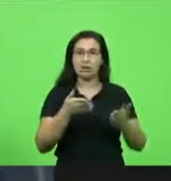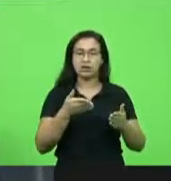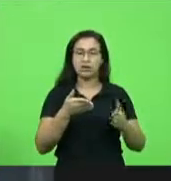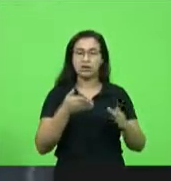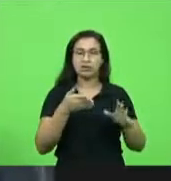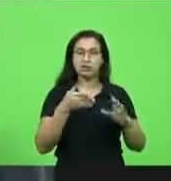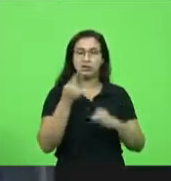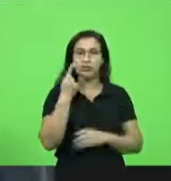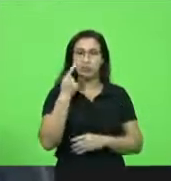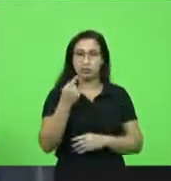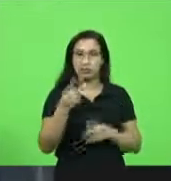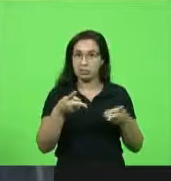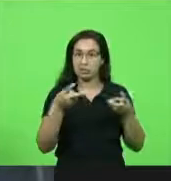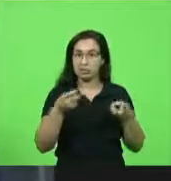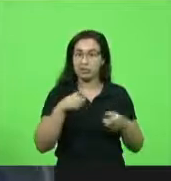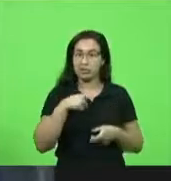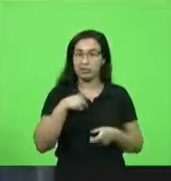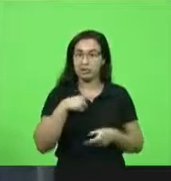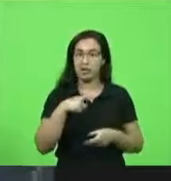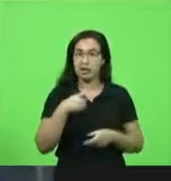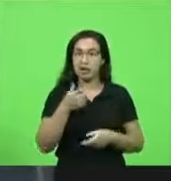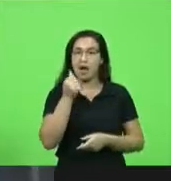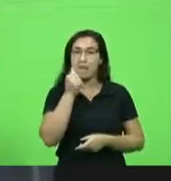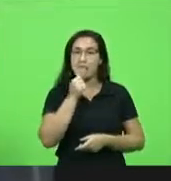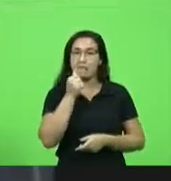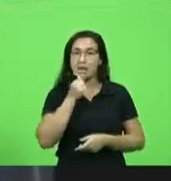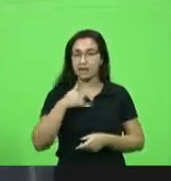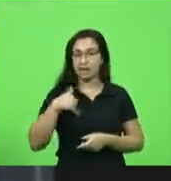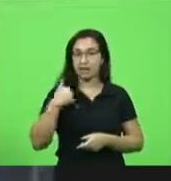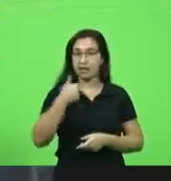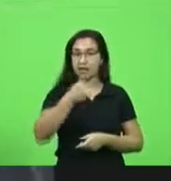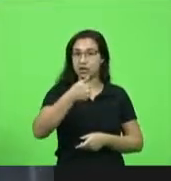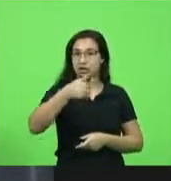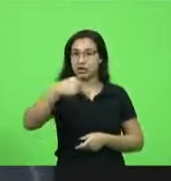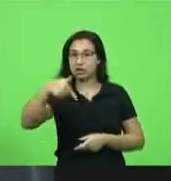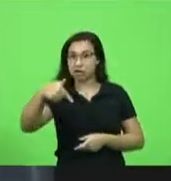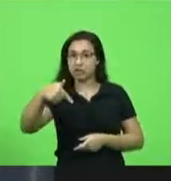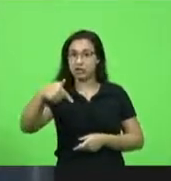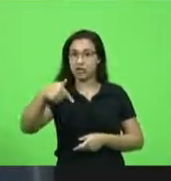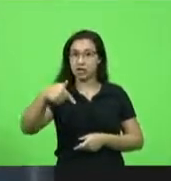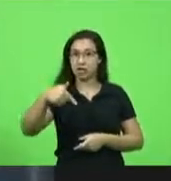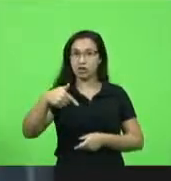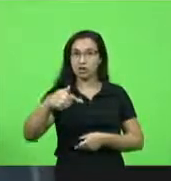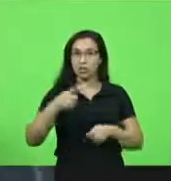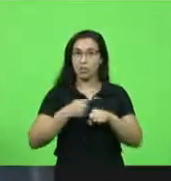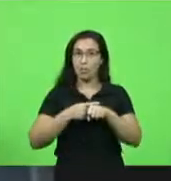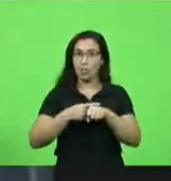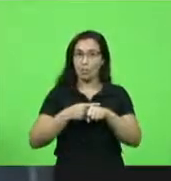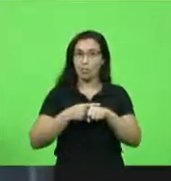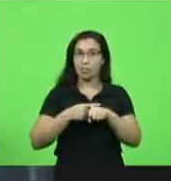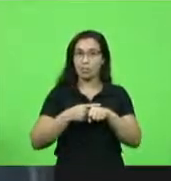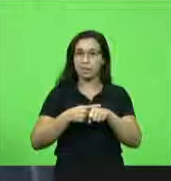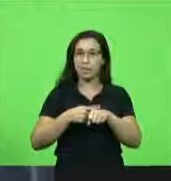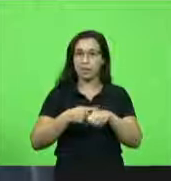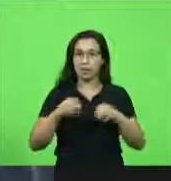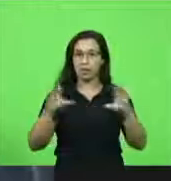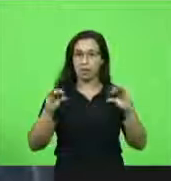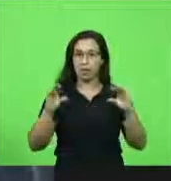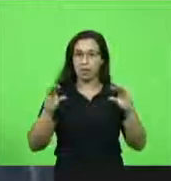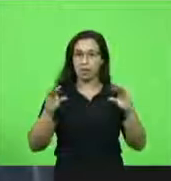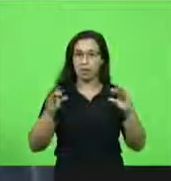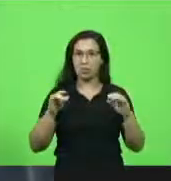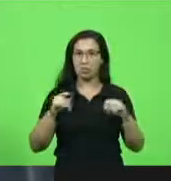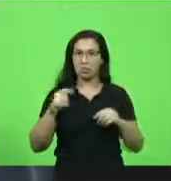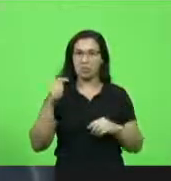alguém gritando. Tratava-se de uma menina de 17 anos de idade, que estava nua, num colchão apodrecido,